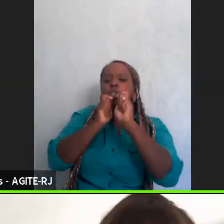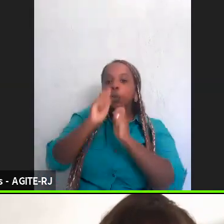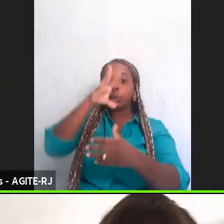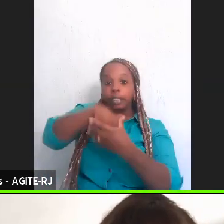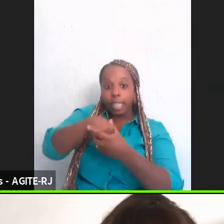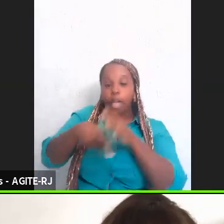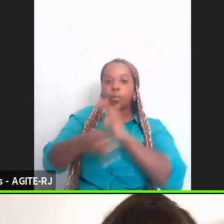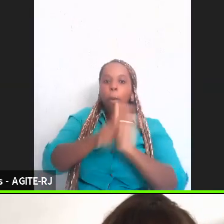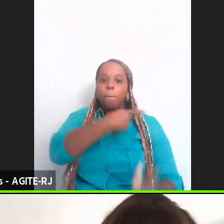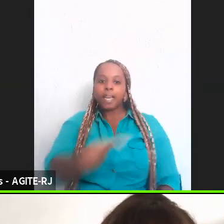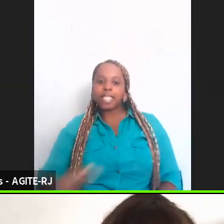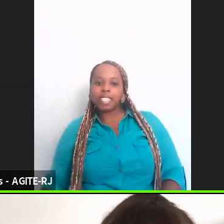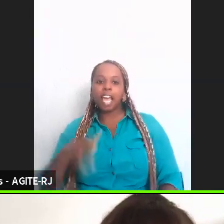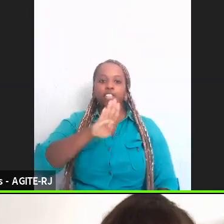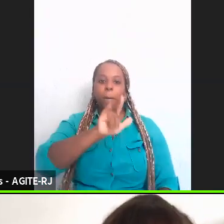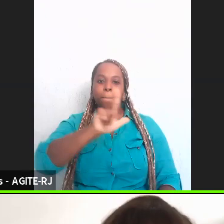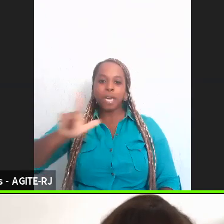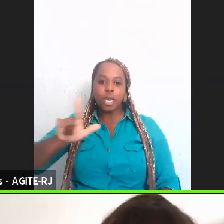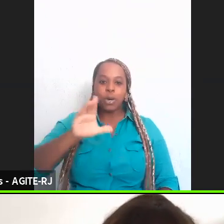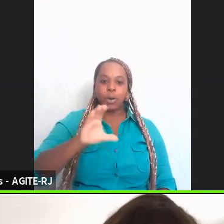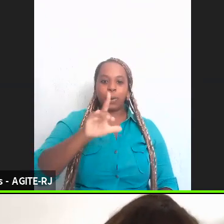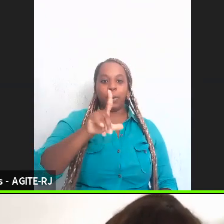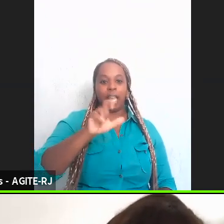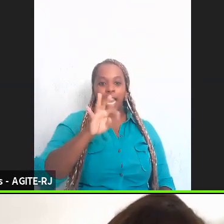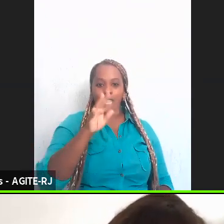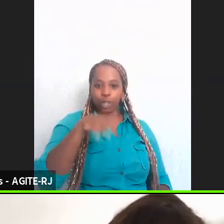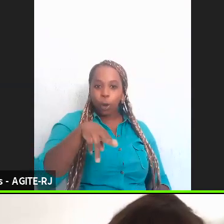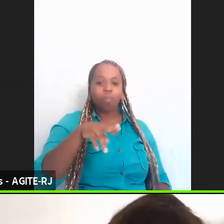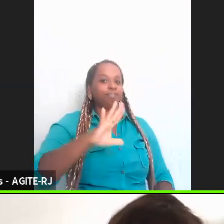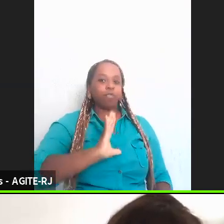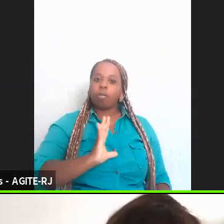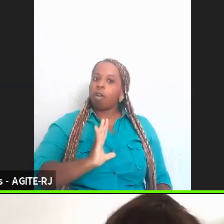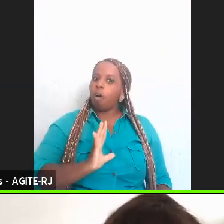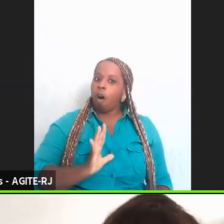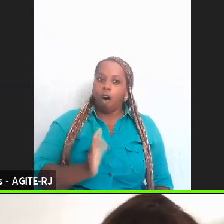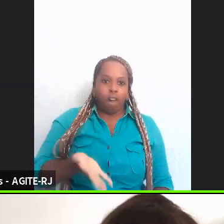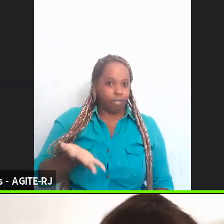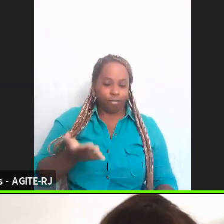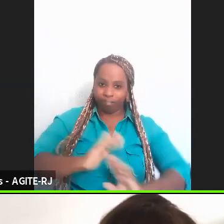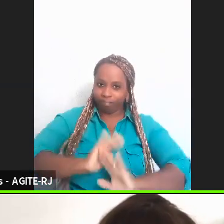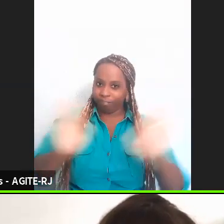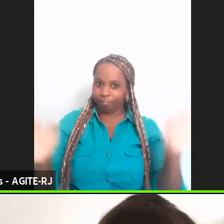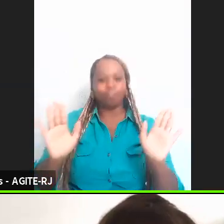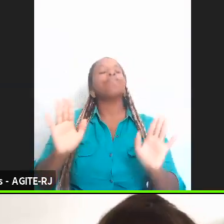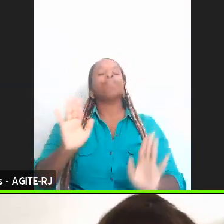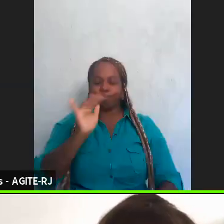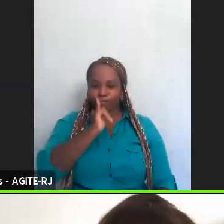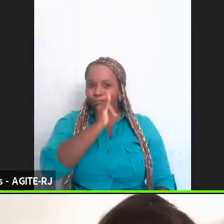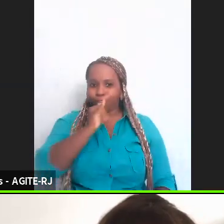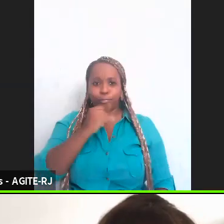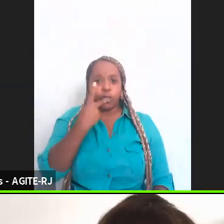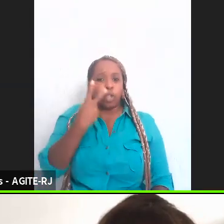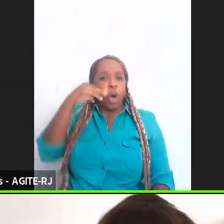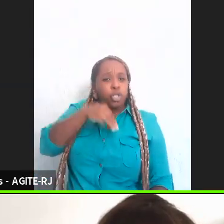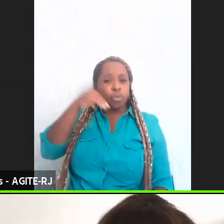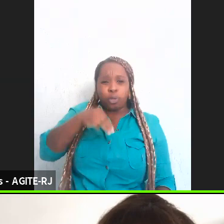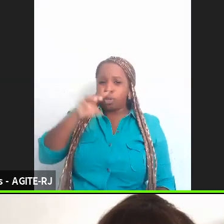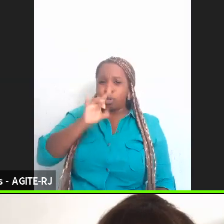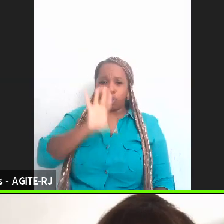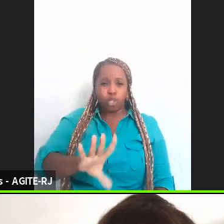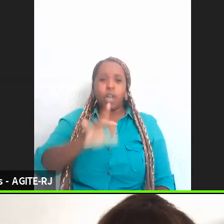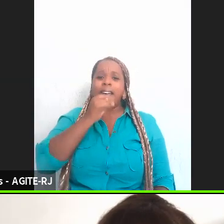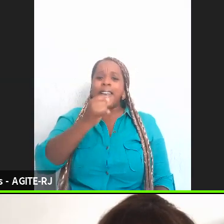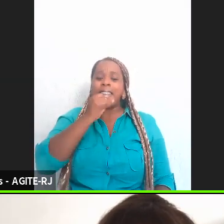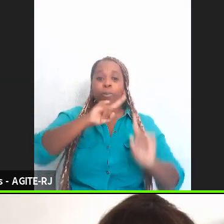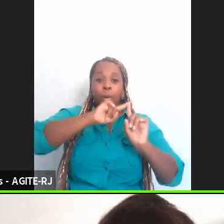E foi horrível. Na verdade, foram 2 minutos só. E, como eu falei, eu estava